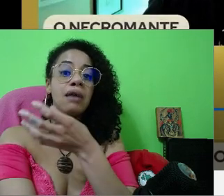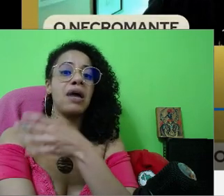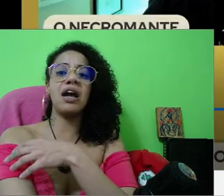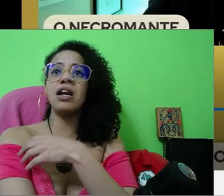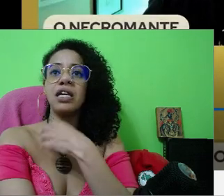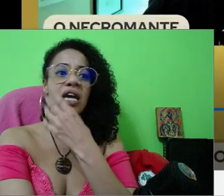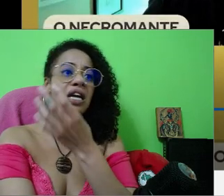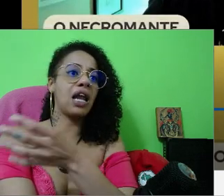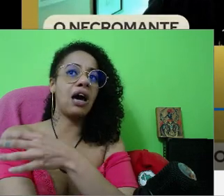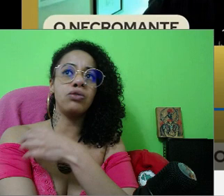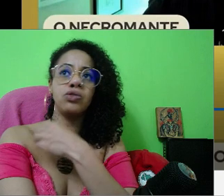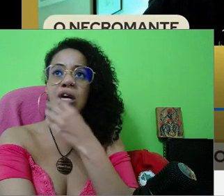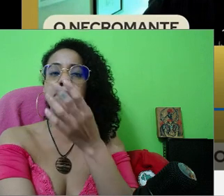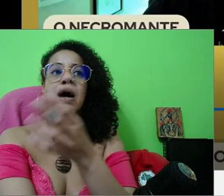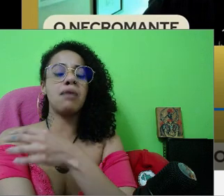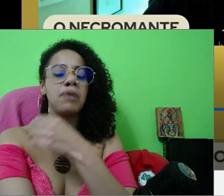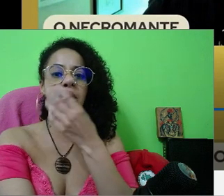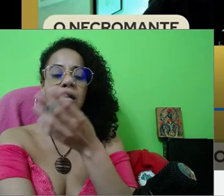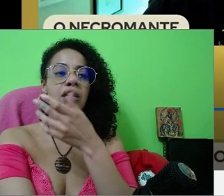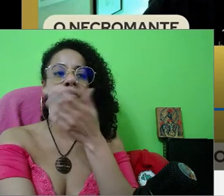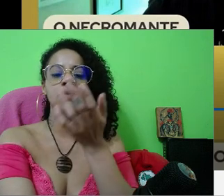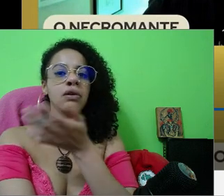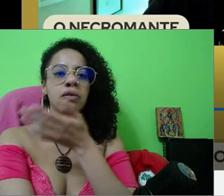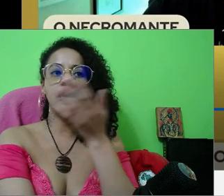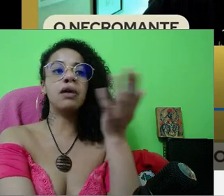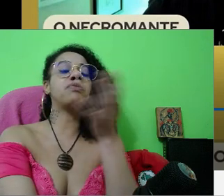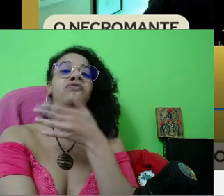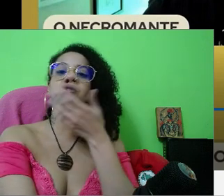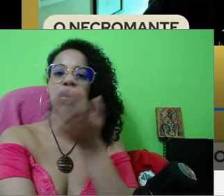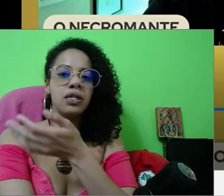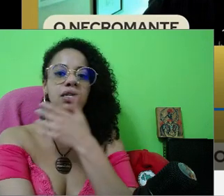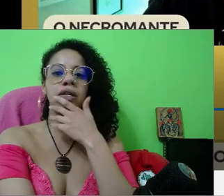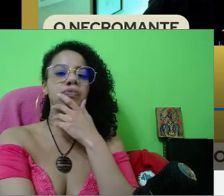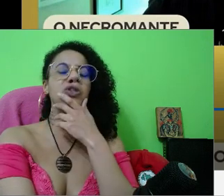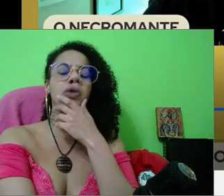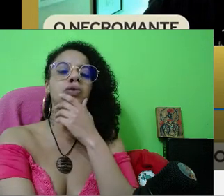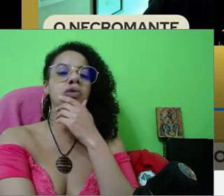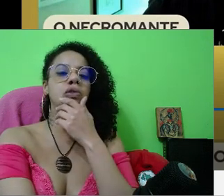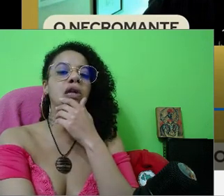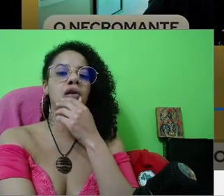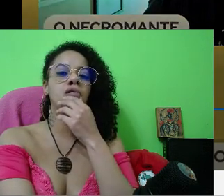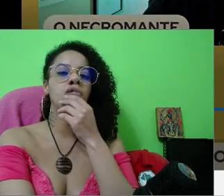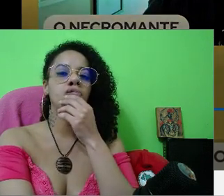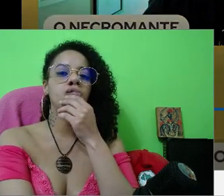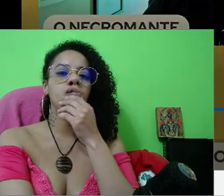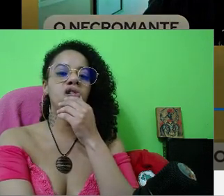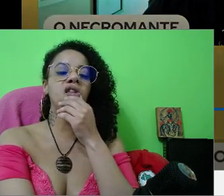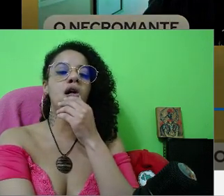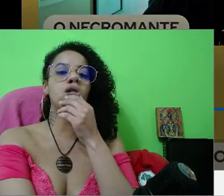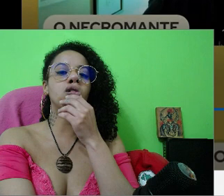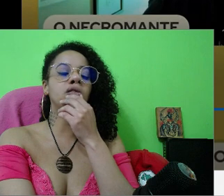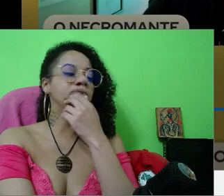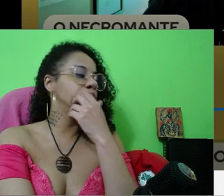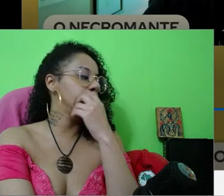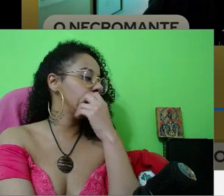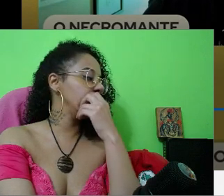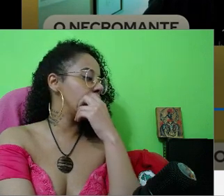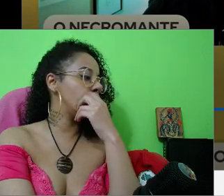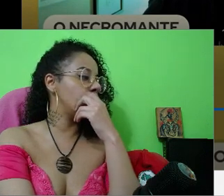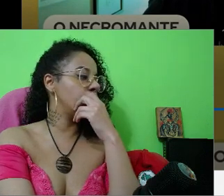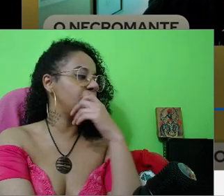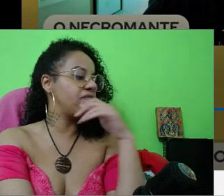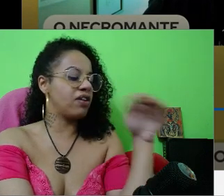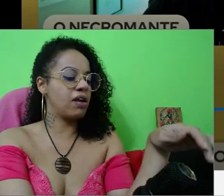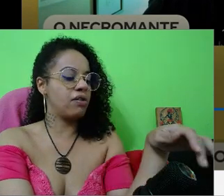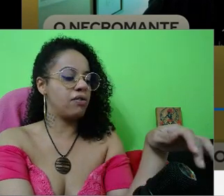de saber quem é Merlin quem é Gláucio quem é barba quem é professora Ana é muito louco isso né que da hora mano